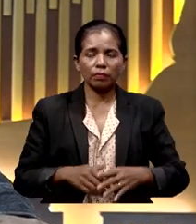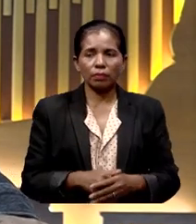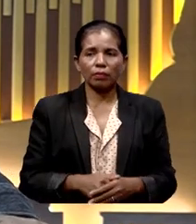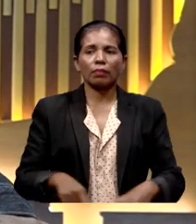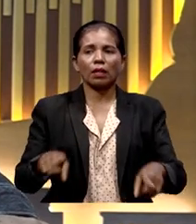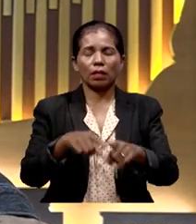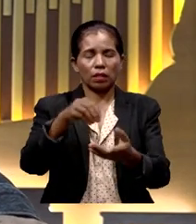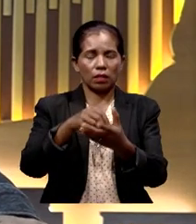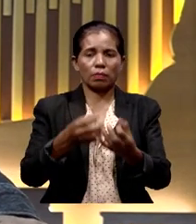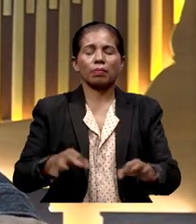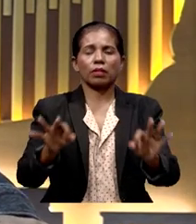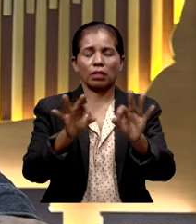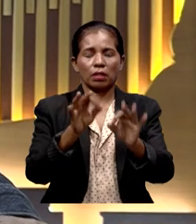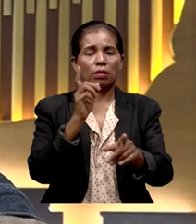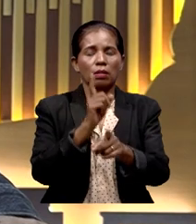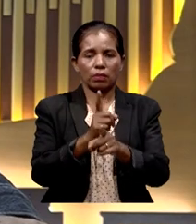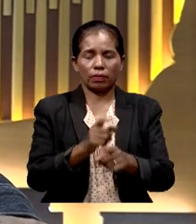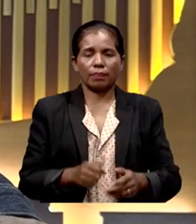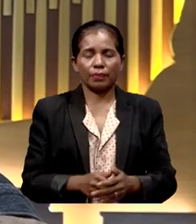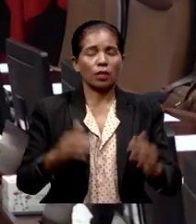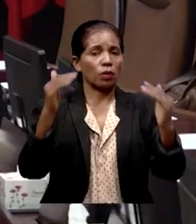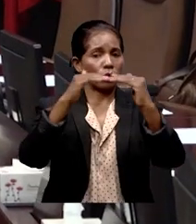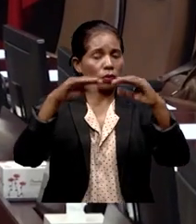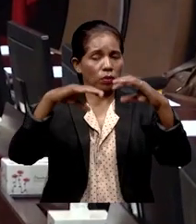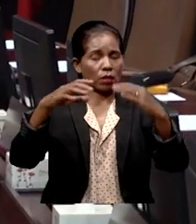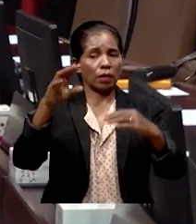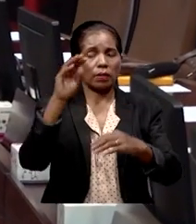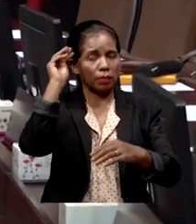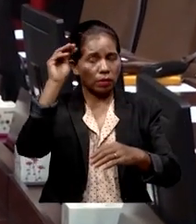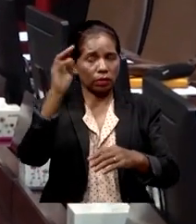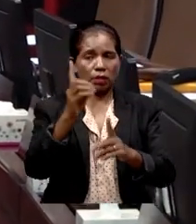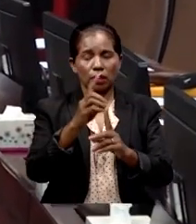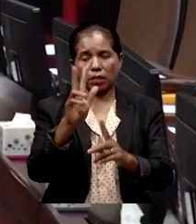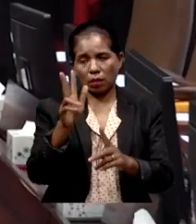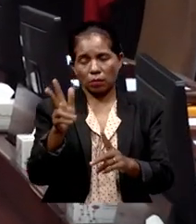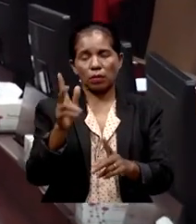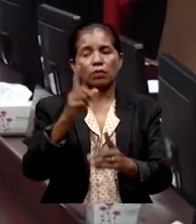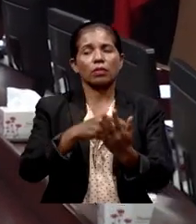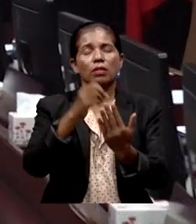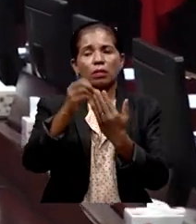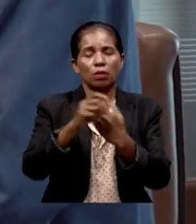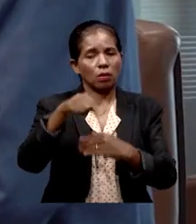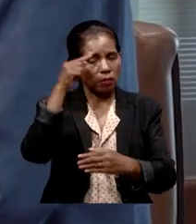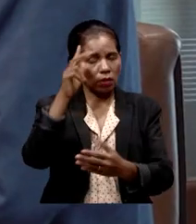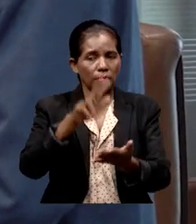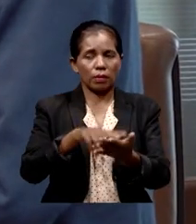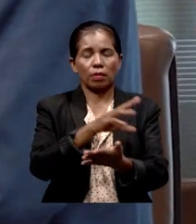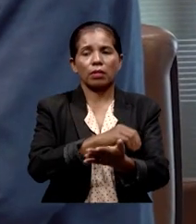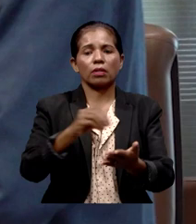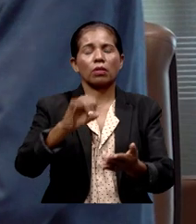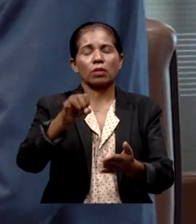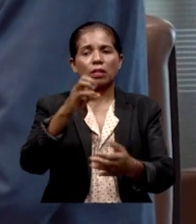nessa prioridade ida. E a encontro com o Conselho Ministro e a Loron Tolnulo foi em setembro, o governo aprova o projeto proposta lei orçamento geral Estado batina